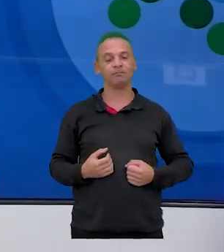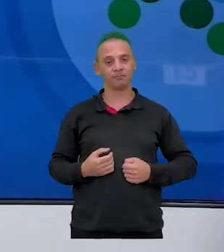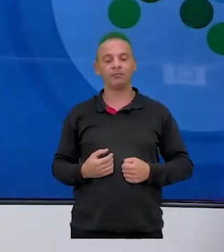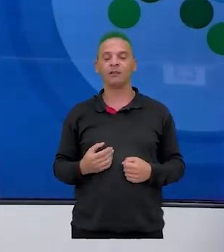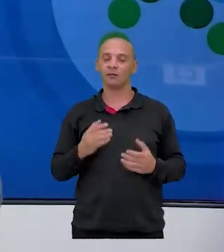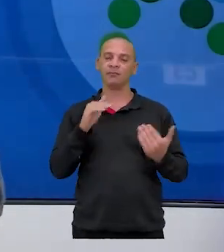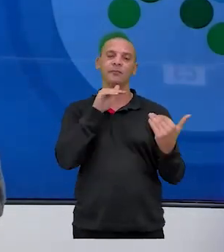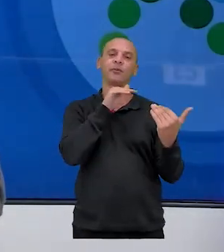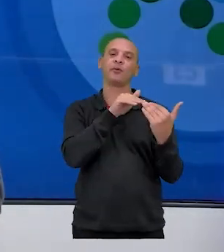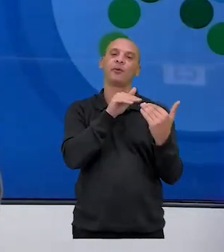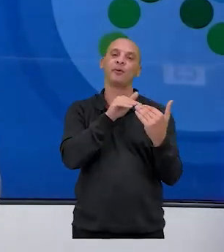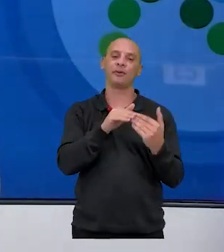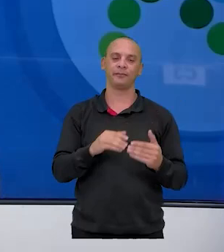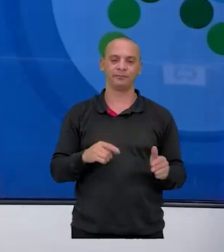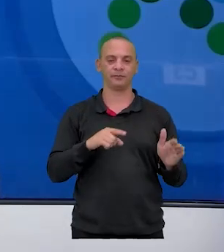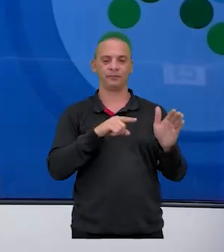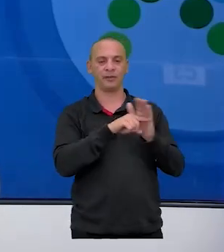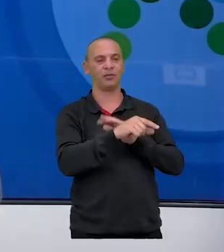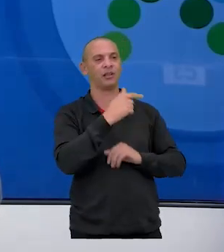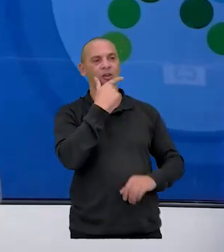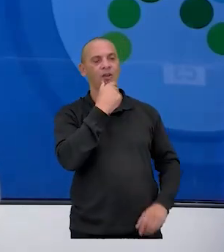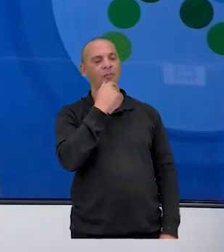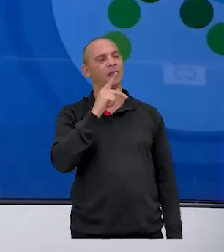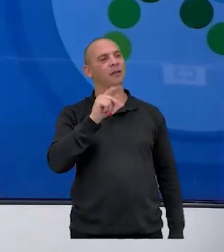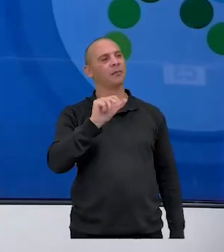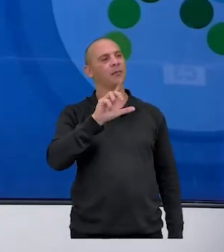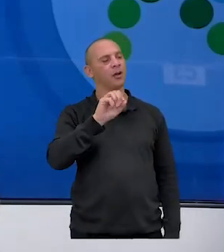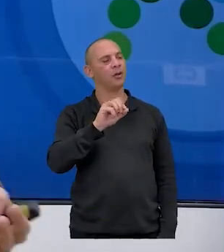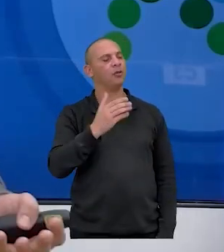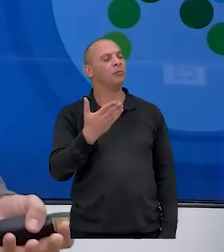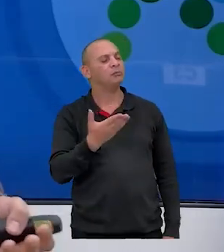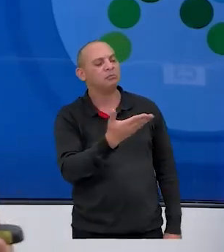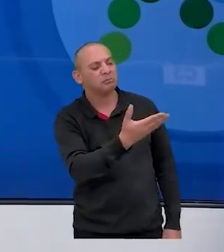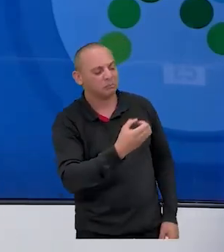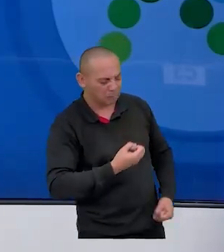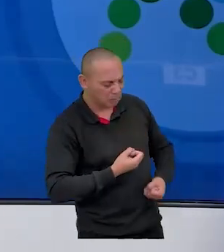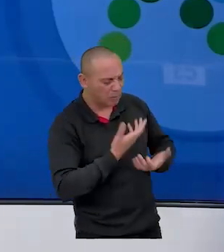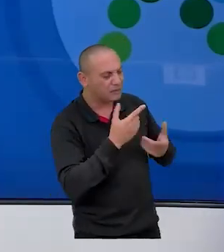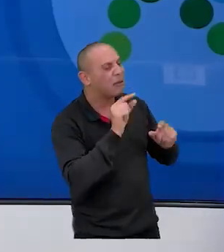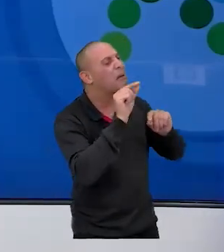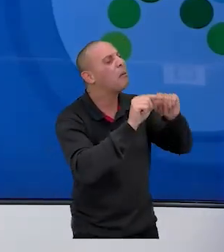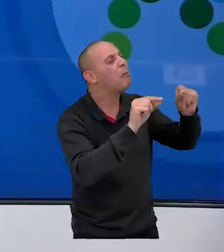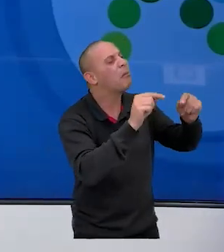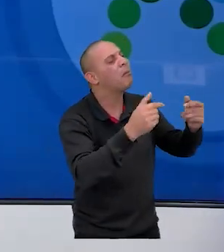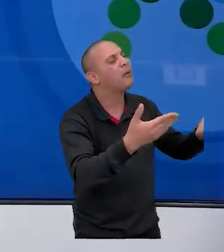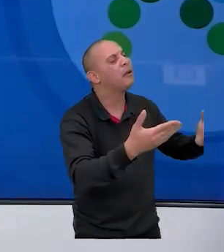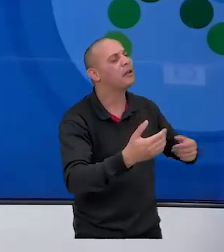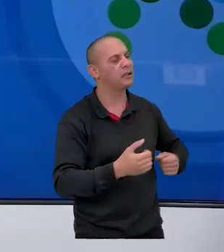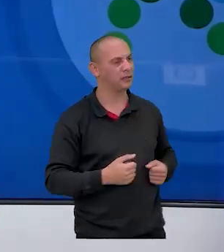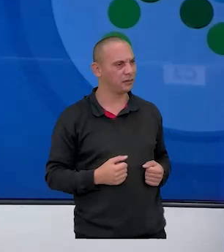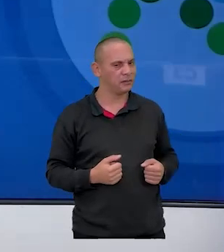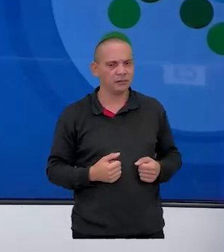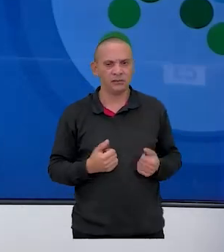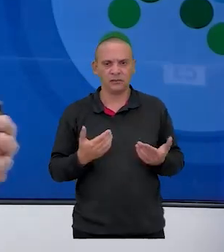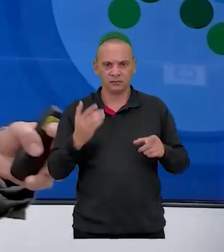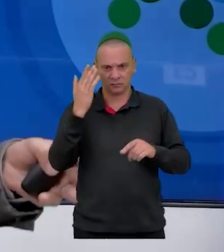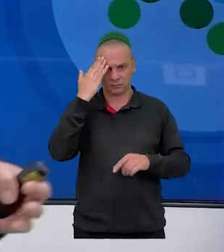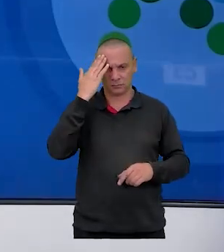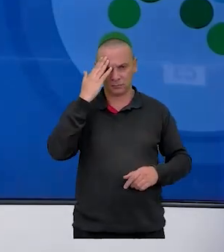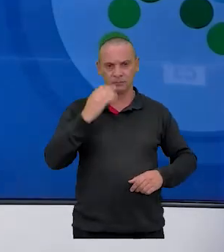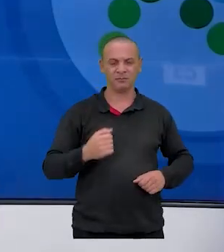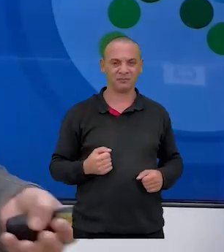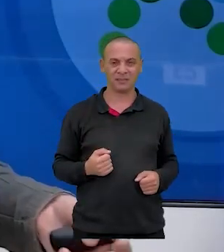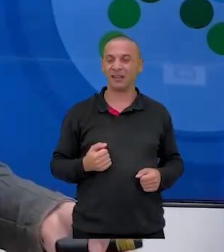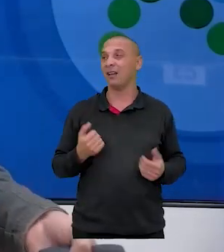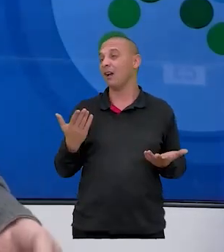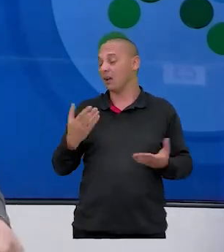concordo. Perguntaram, se eu não me engano, foi para o Paulo Leminski, para que serve a poesia. Ou foi para o Leminski ou para o Mário Quintana, um desses contemporâneos maravilhosos.